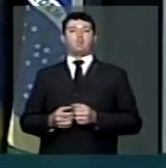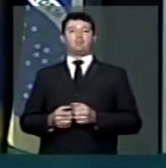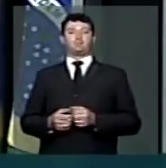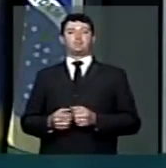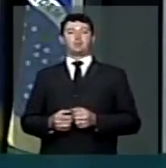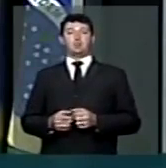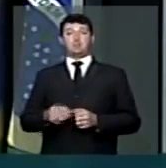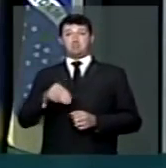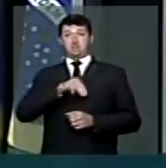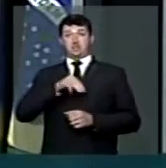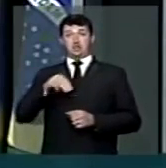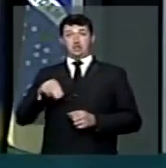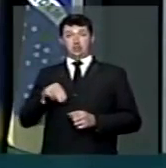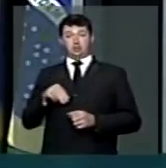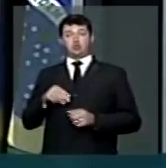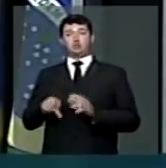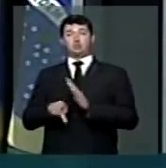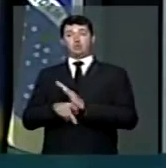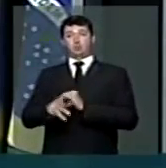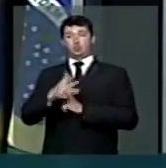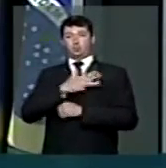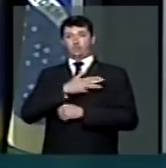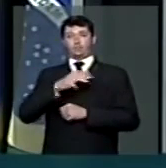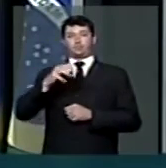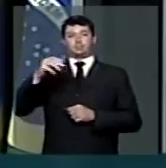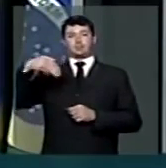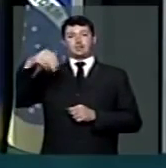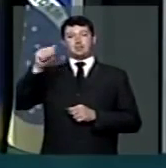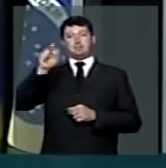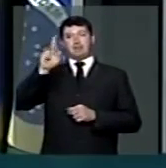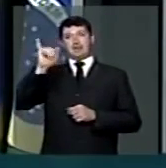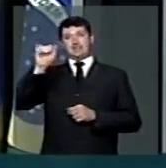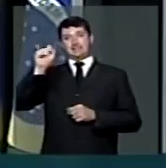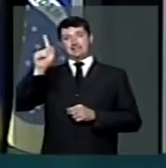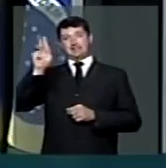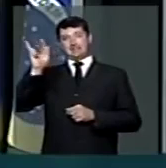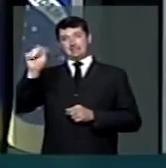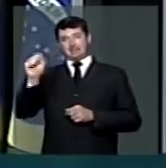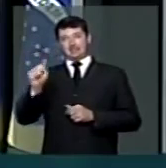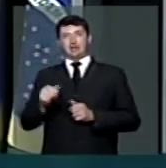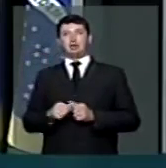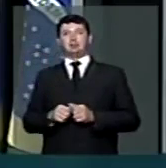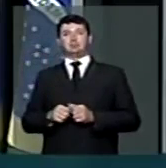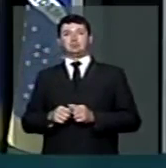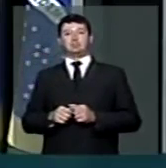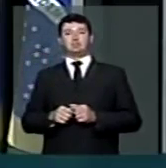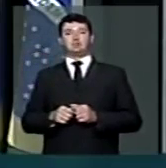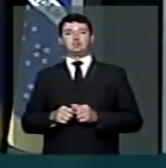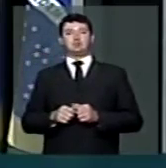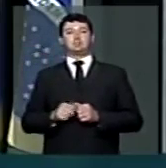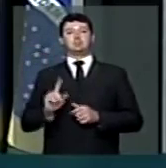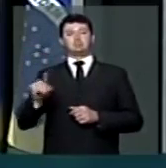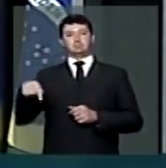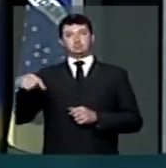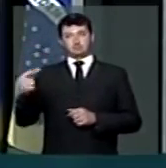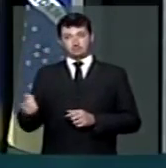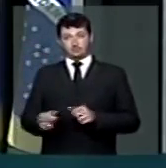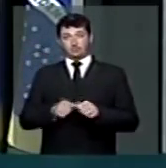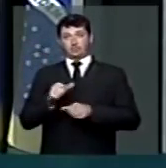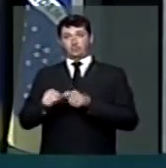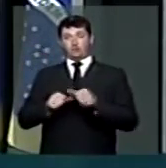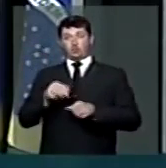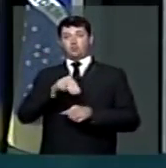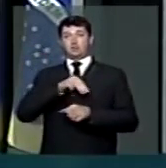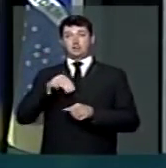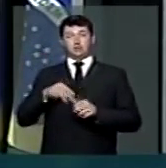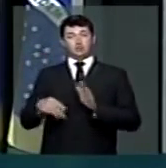posteriormente ministro do presidente Lula, Walfrido Maris Guia, esse senhor Walfrido Maris Guia, que depois veio a ser ministro